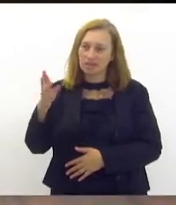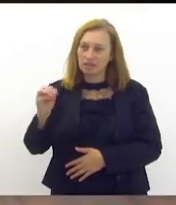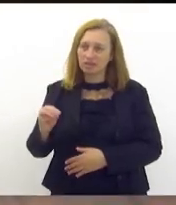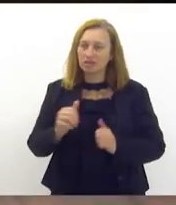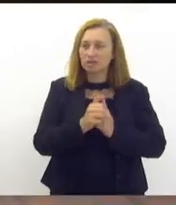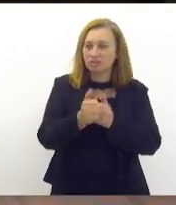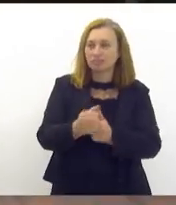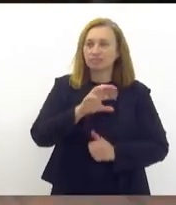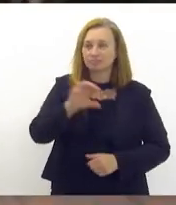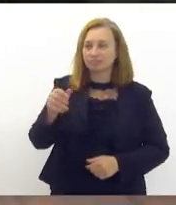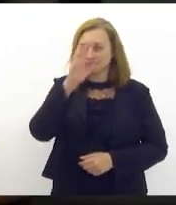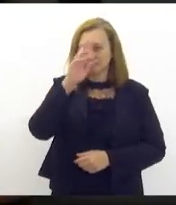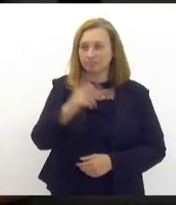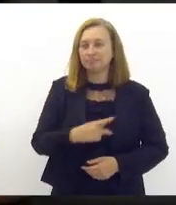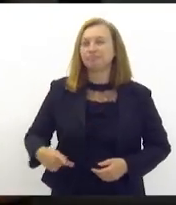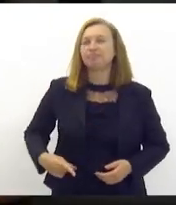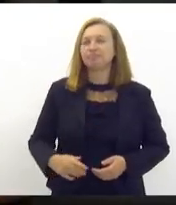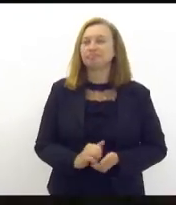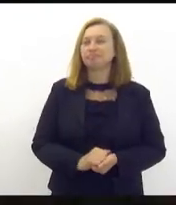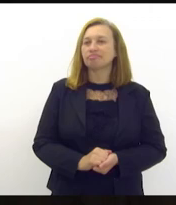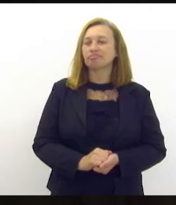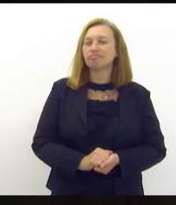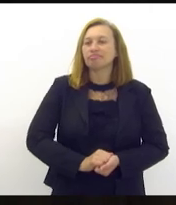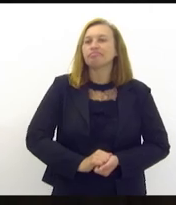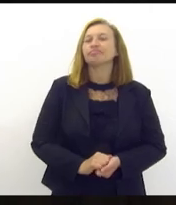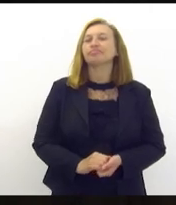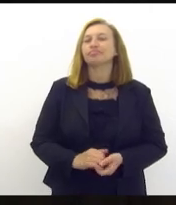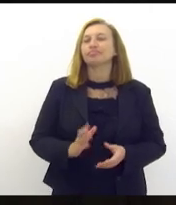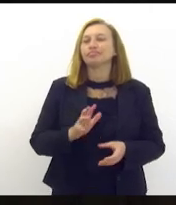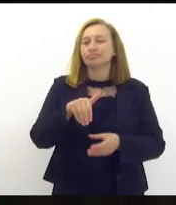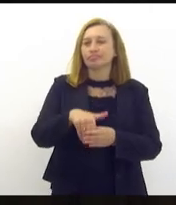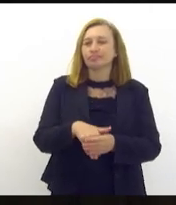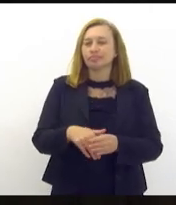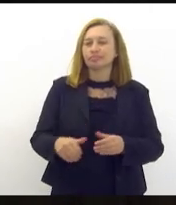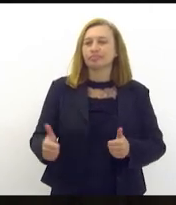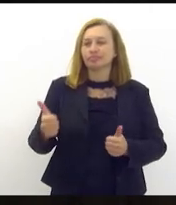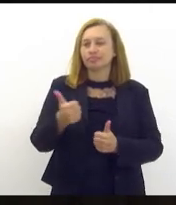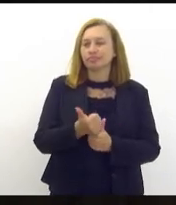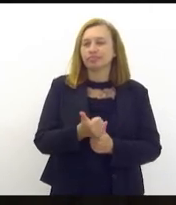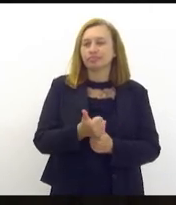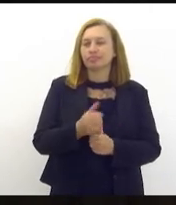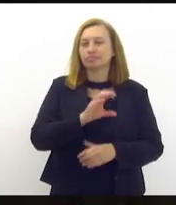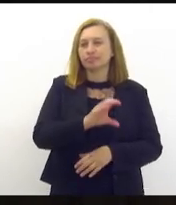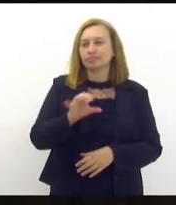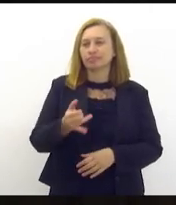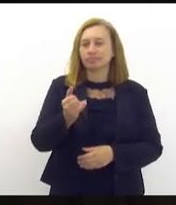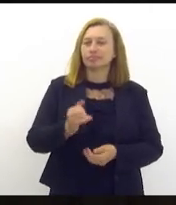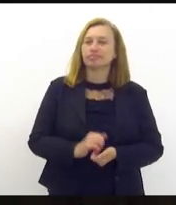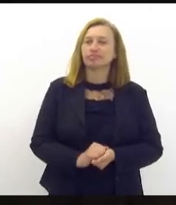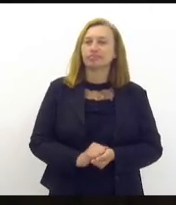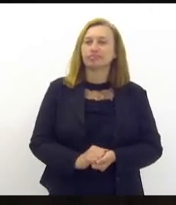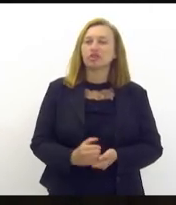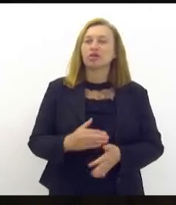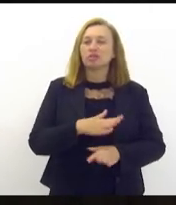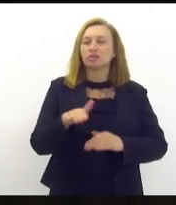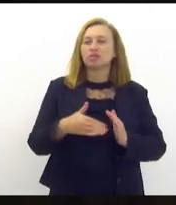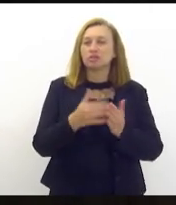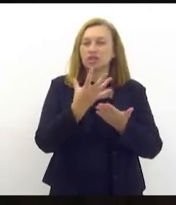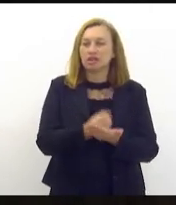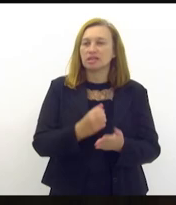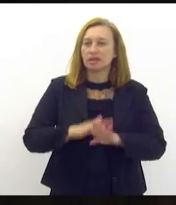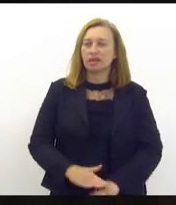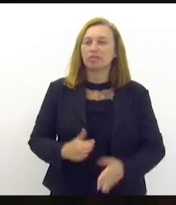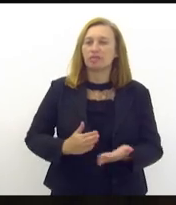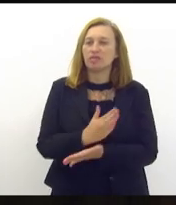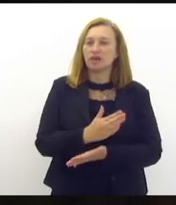Acompanha a CCJ, presidente. Com os pareceres emitidos em votação substitutivo da CCJ. Senhores que aprovam, permaneçam com a